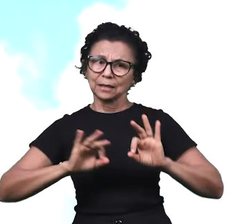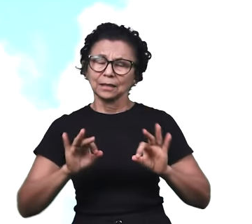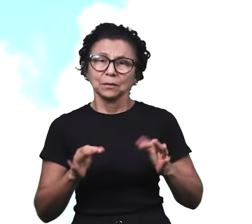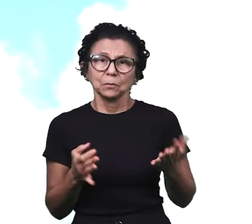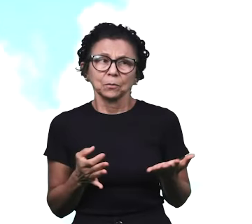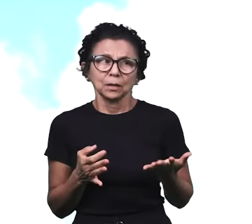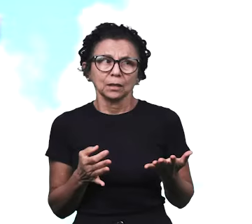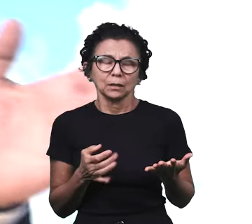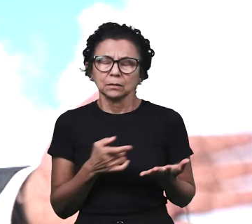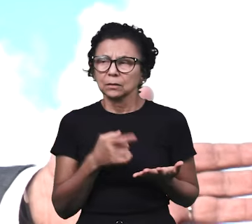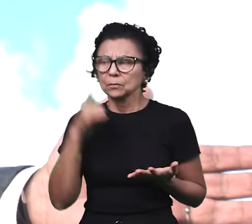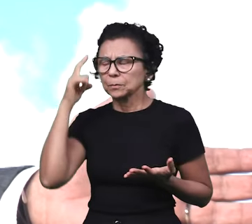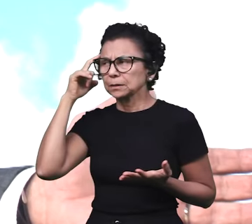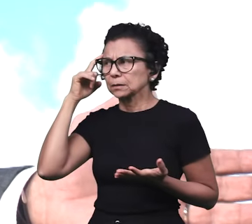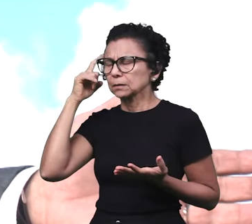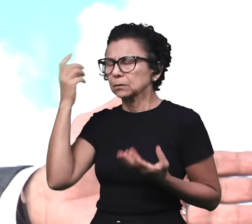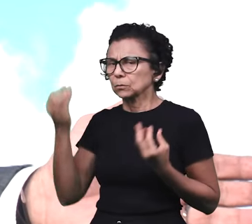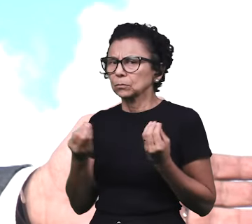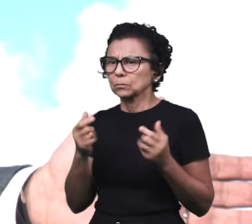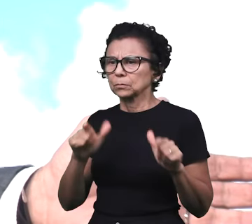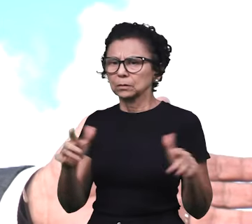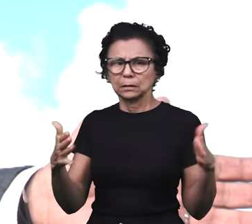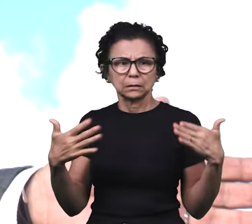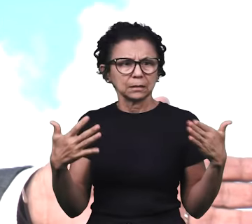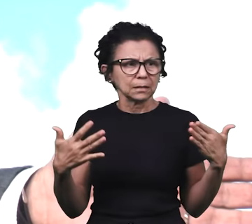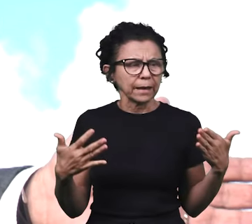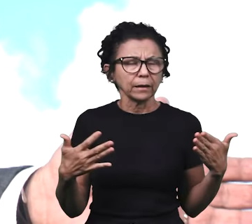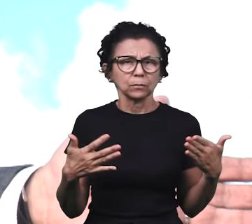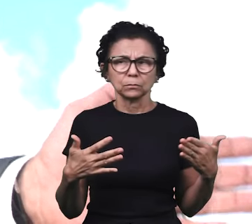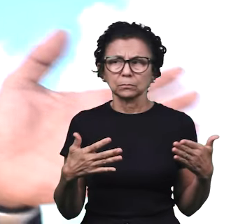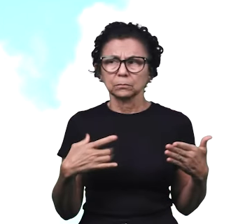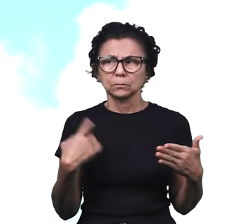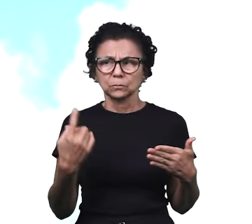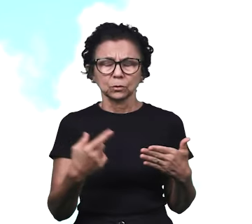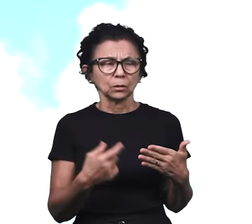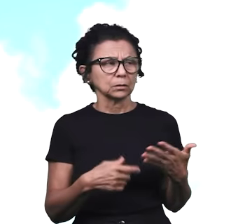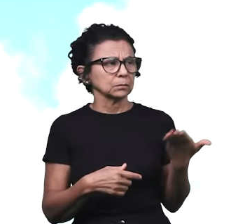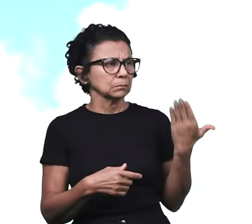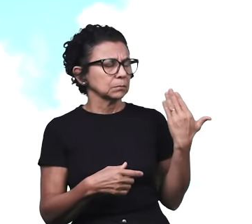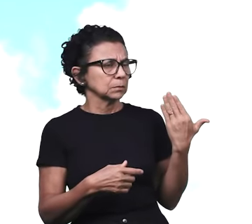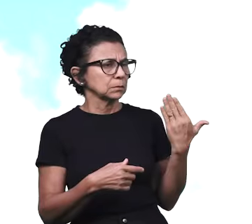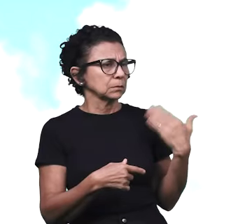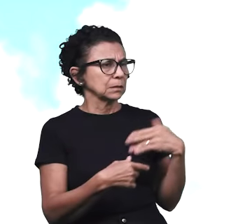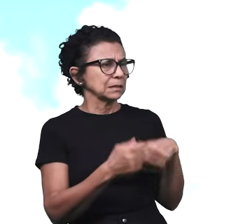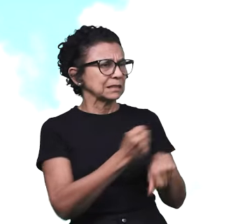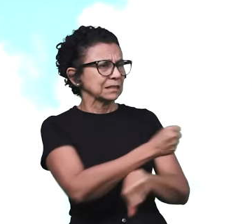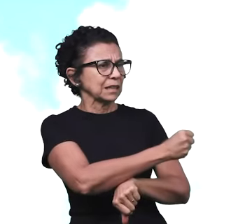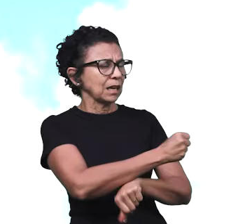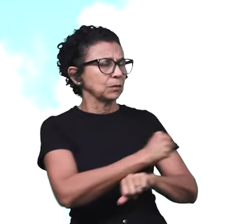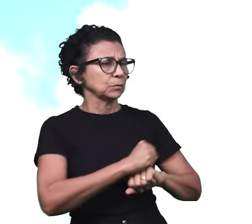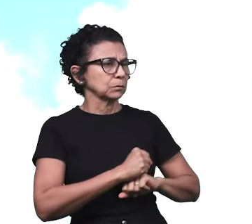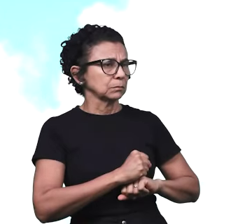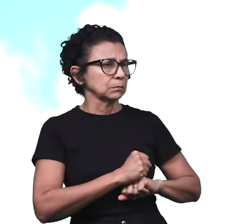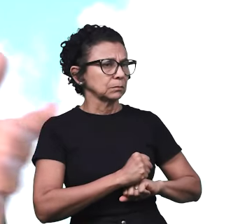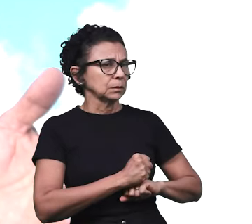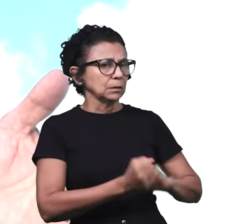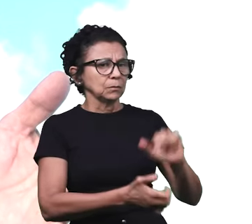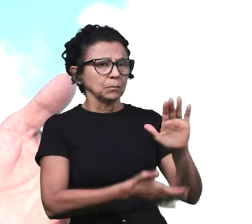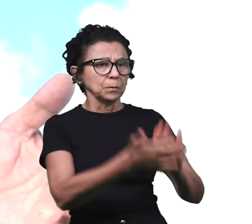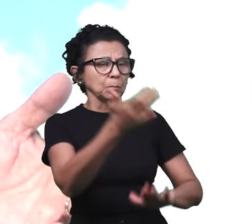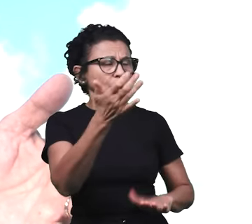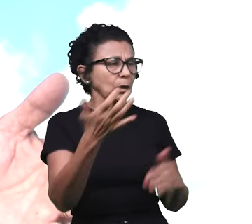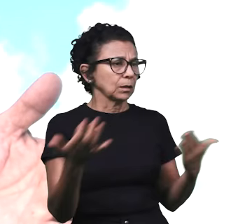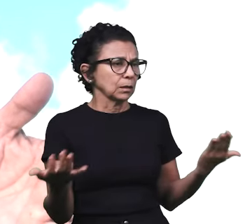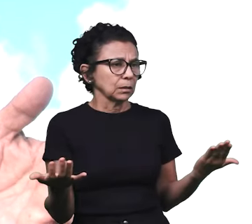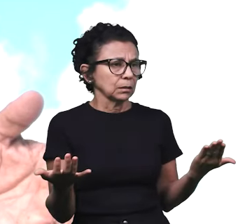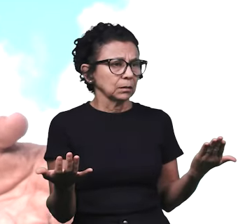estava falando. Eles eram escravos, fugiram, o Senhor deu a vitória, o exército foi derrotado. Agora eles